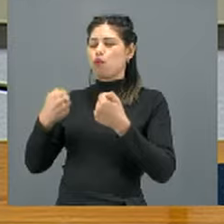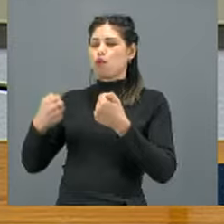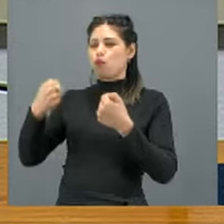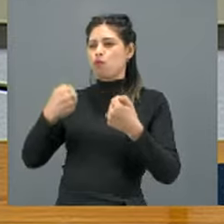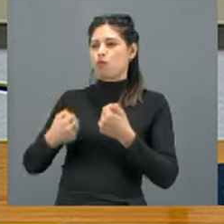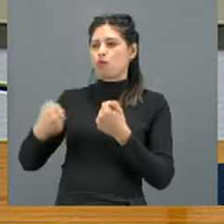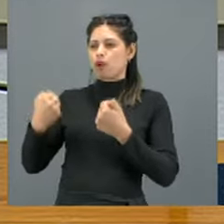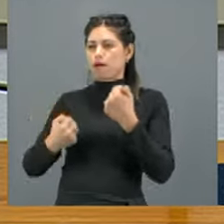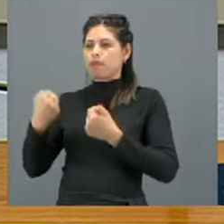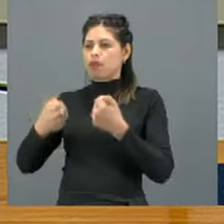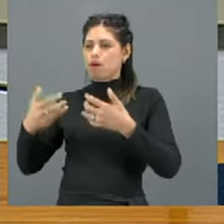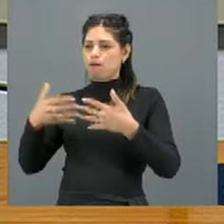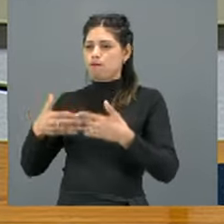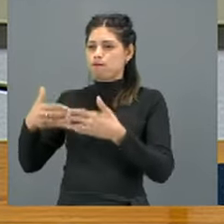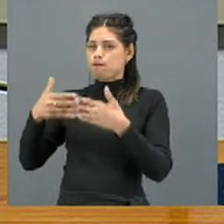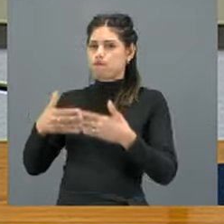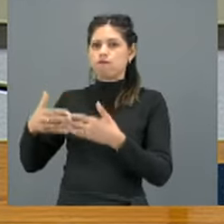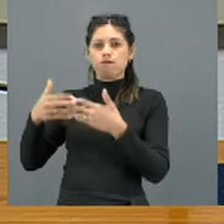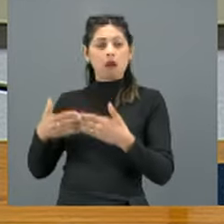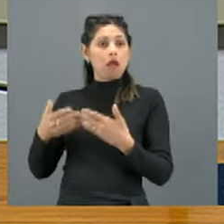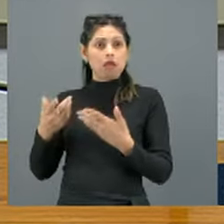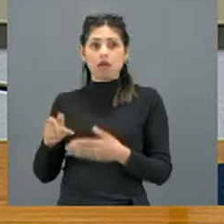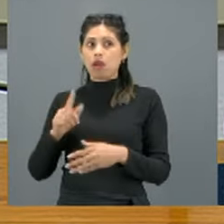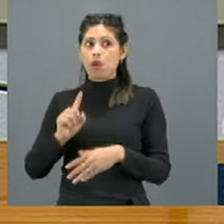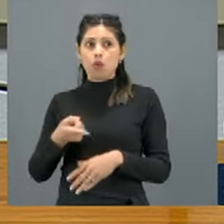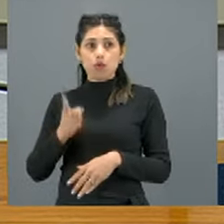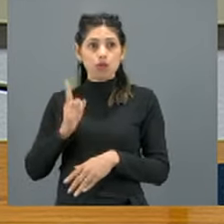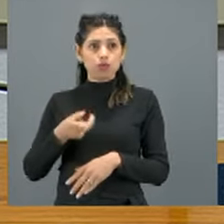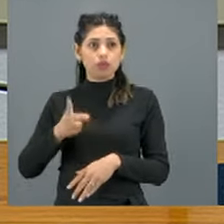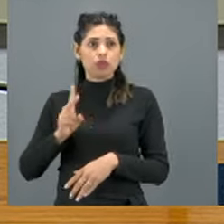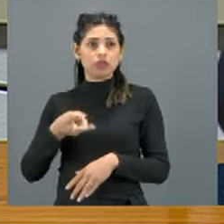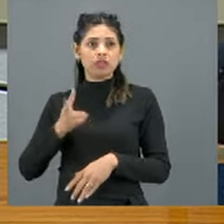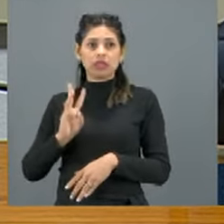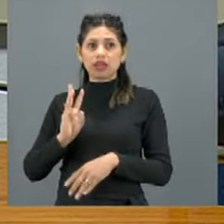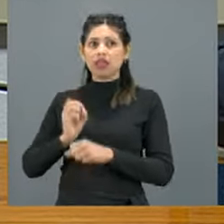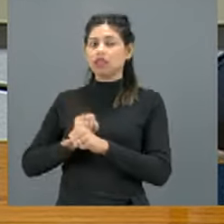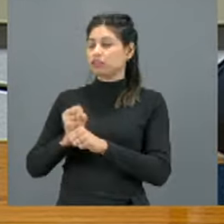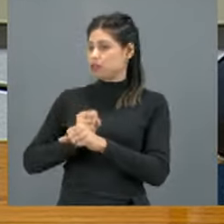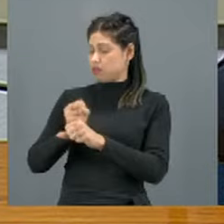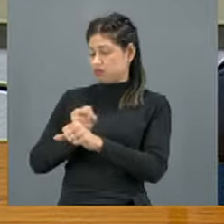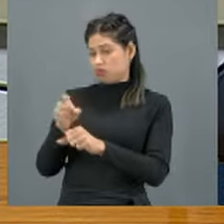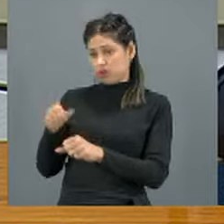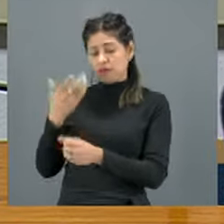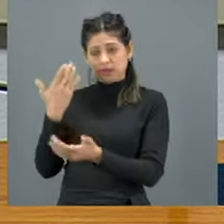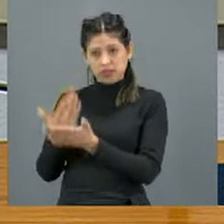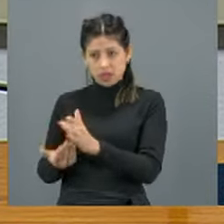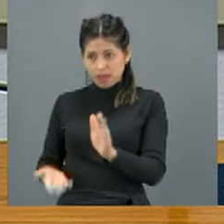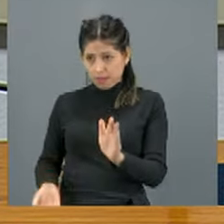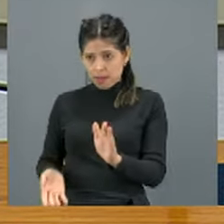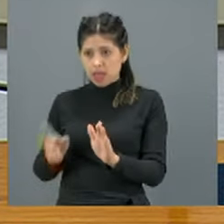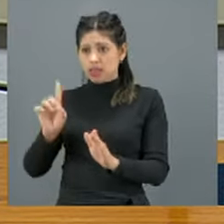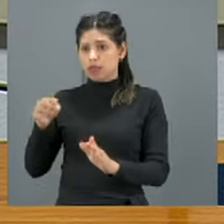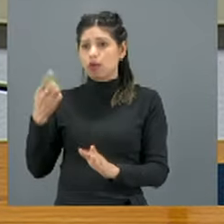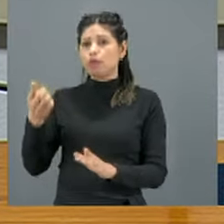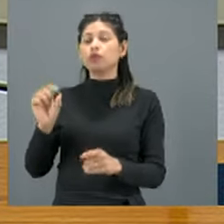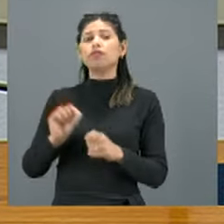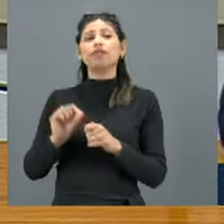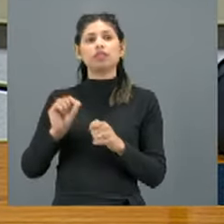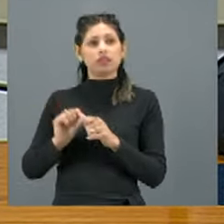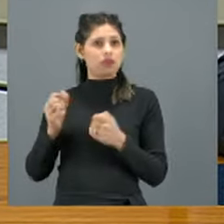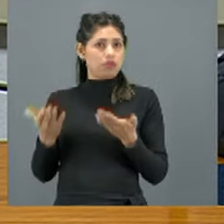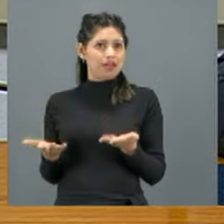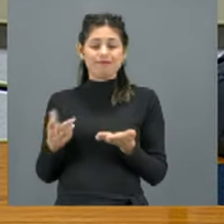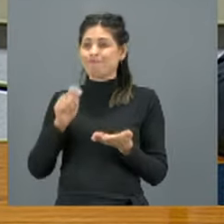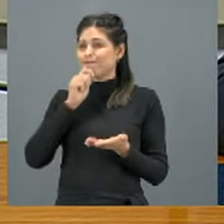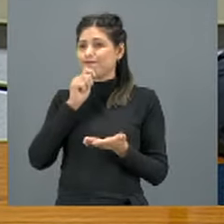maquinário ajuda por um ano, dois, três, até que ele vai acabar. E você vai depender de uma outra emenda, porque ele não é autossustentável. Como é